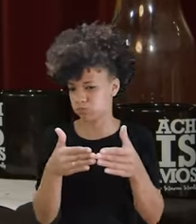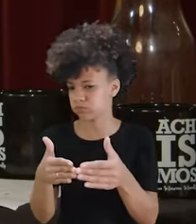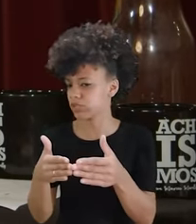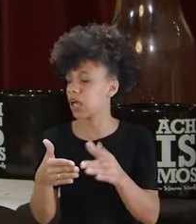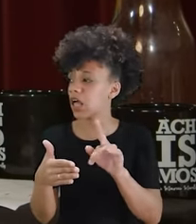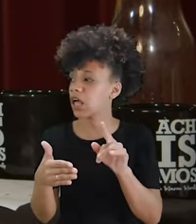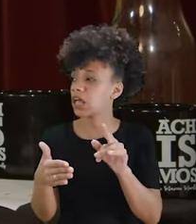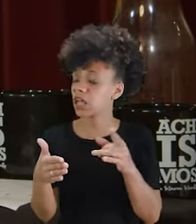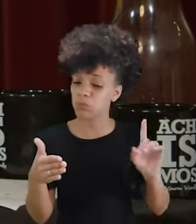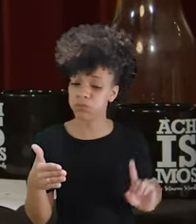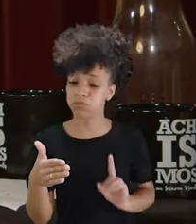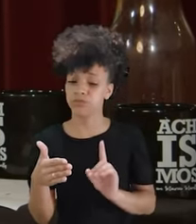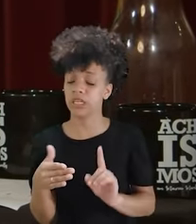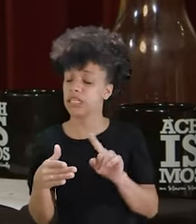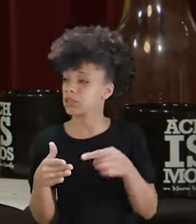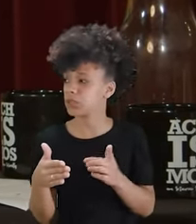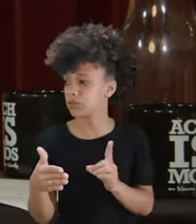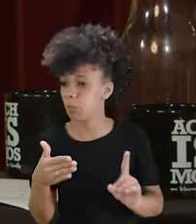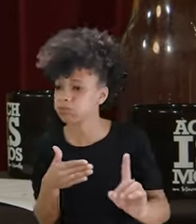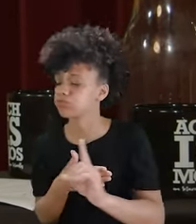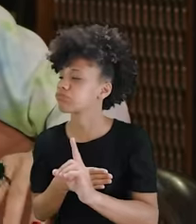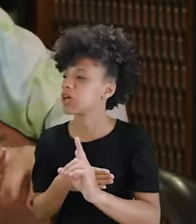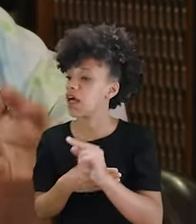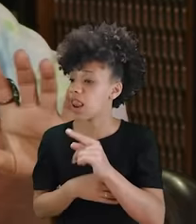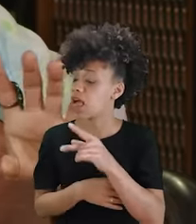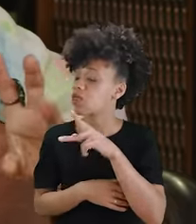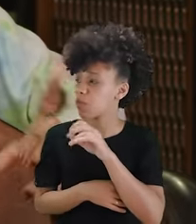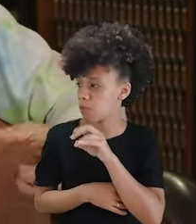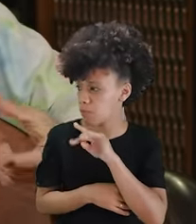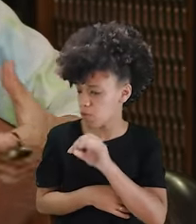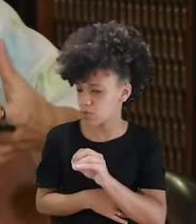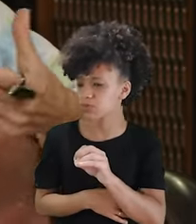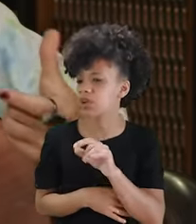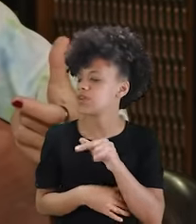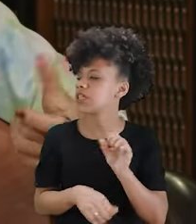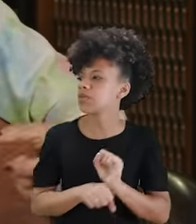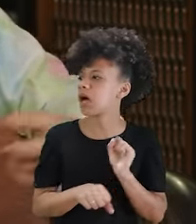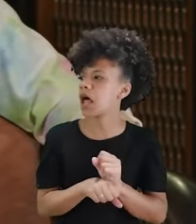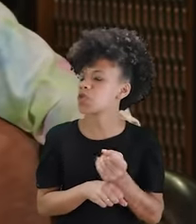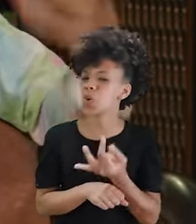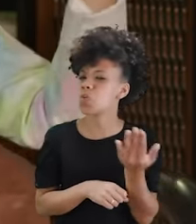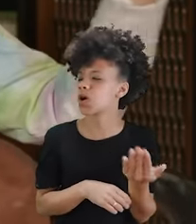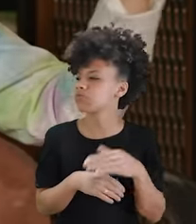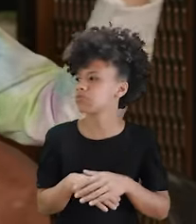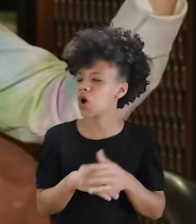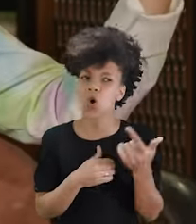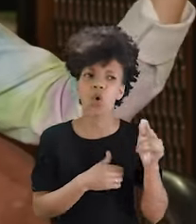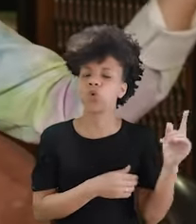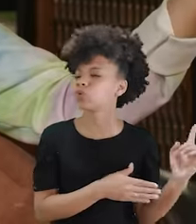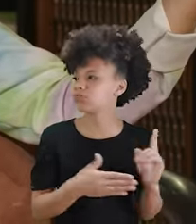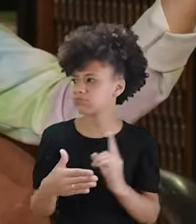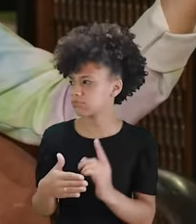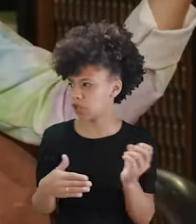passageiros Vocês ficam parados lá Quanto tempo até chegar os passageiros já começa por aí né a gente não perde